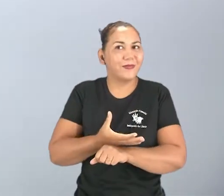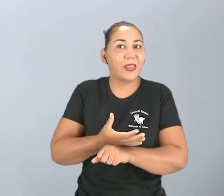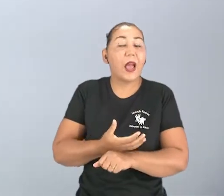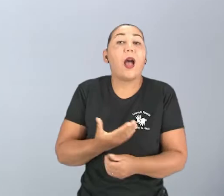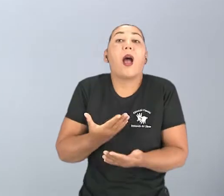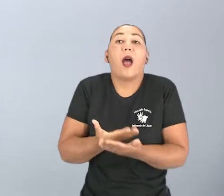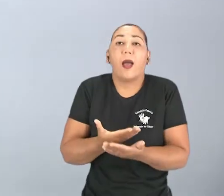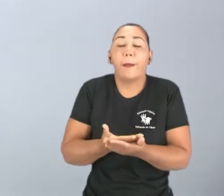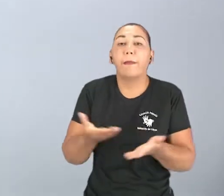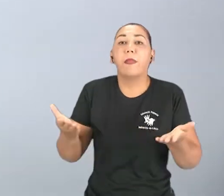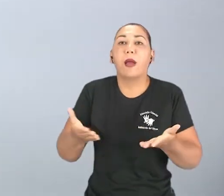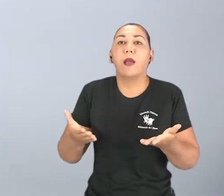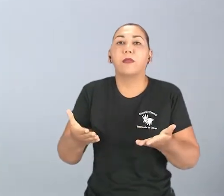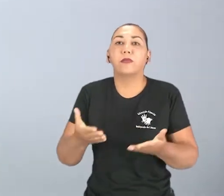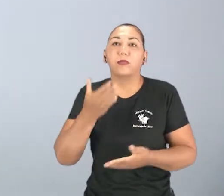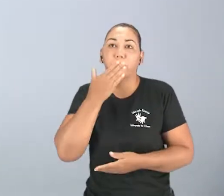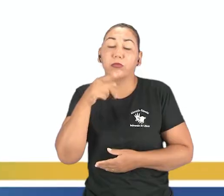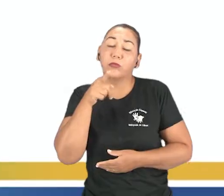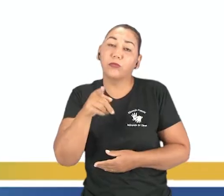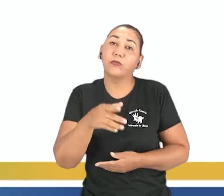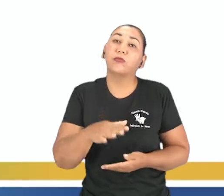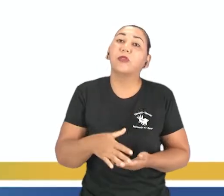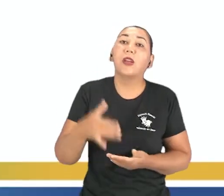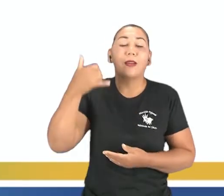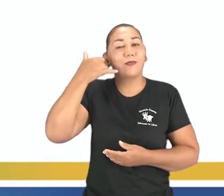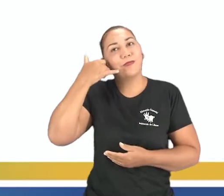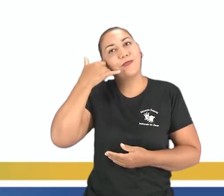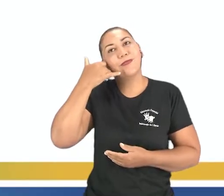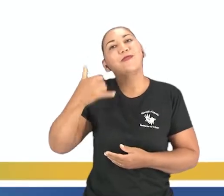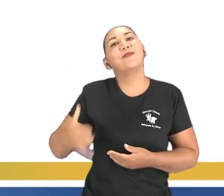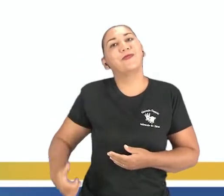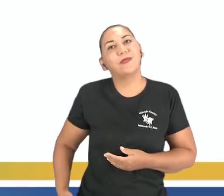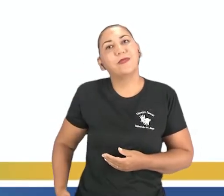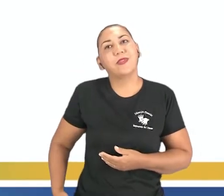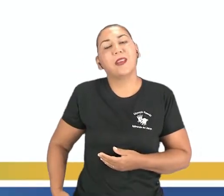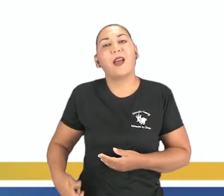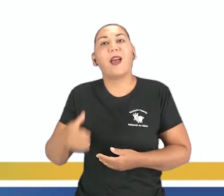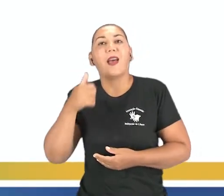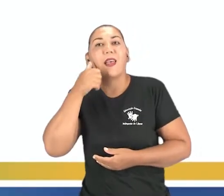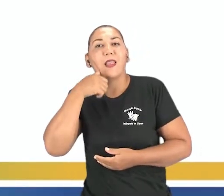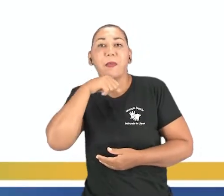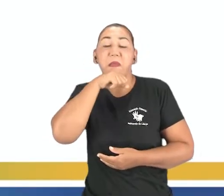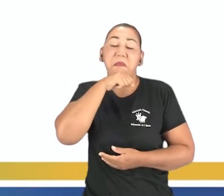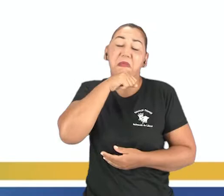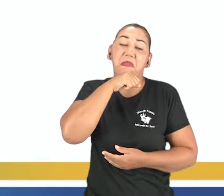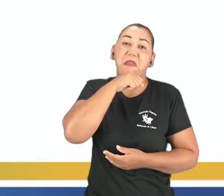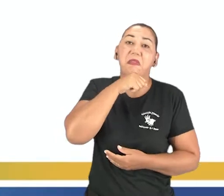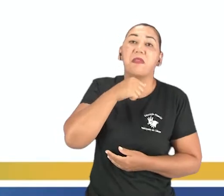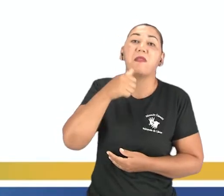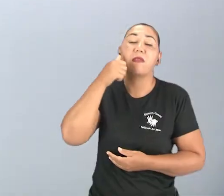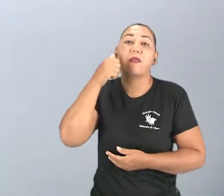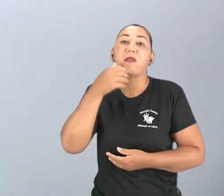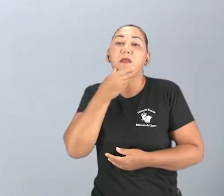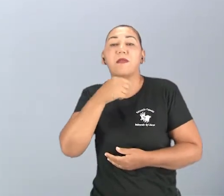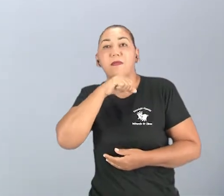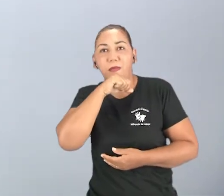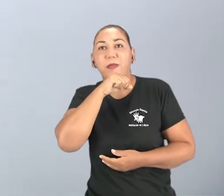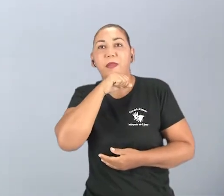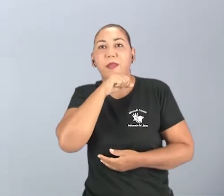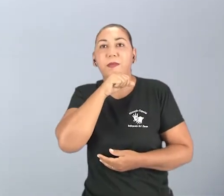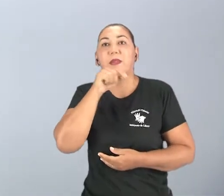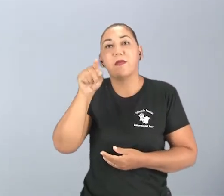vou pedir para você separar o seu aparelho celular ou do papai e da mamãe, coloca aí do lado, para no momento oportuno você